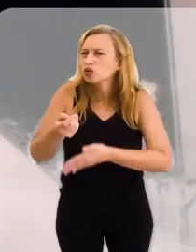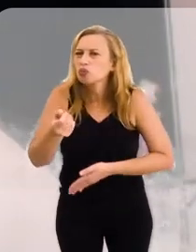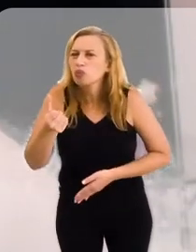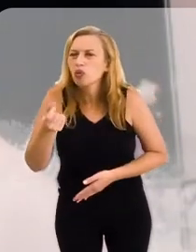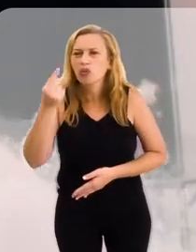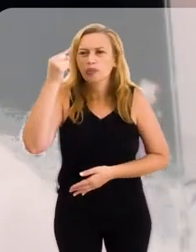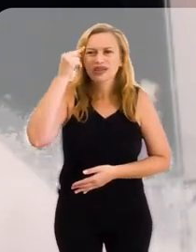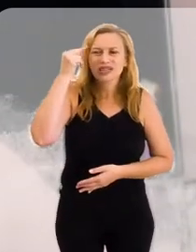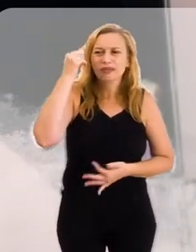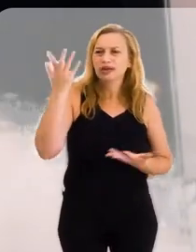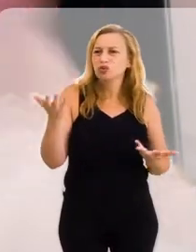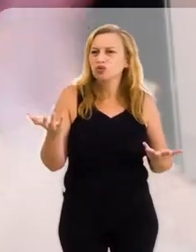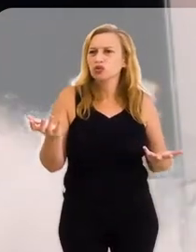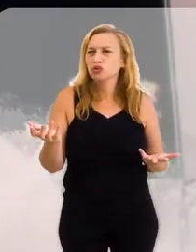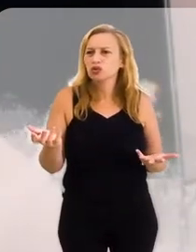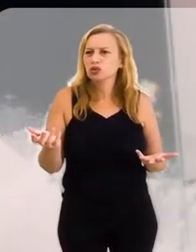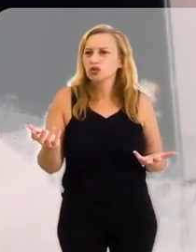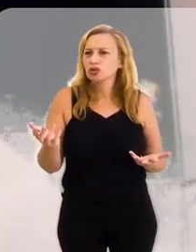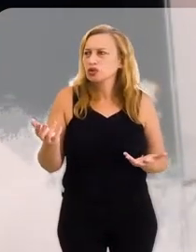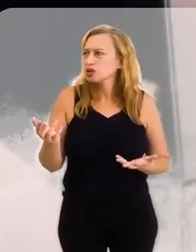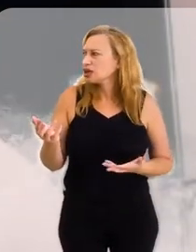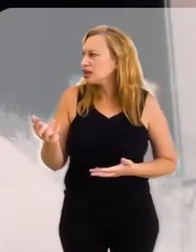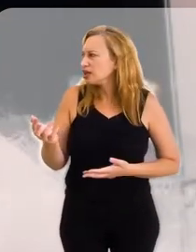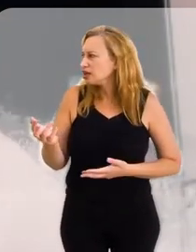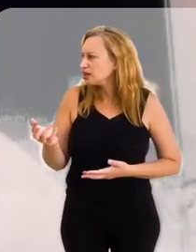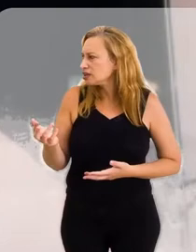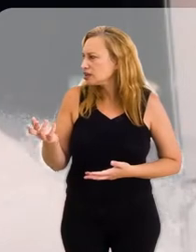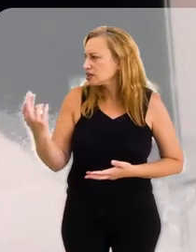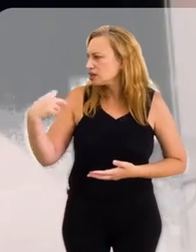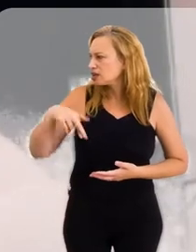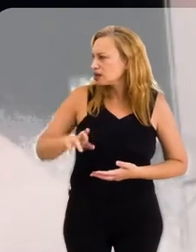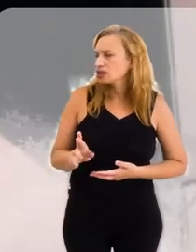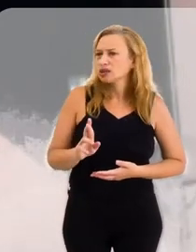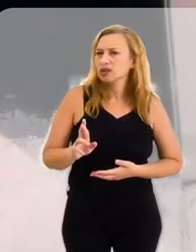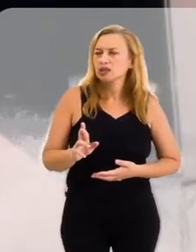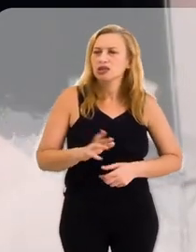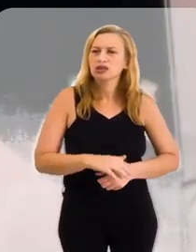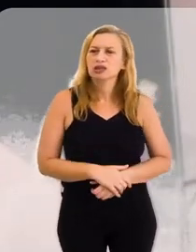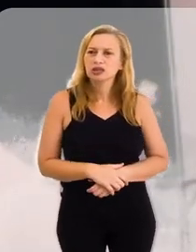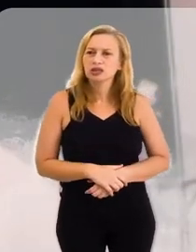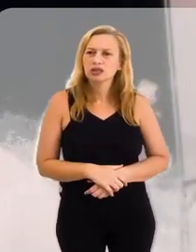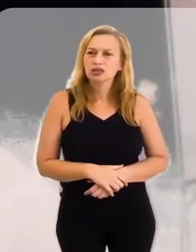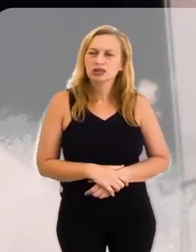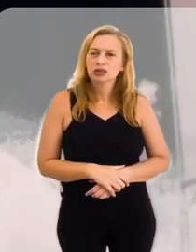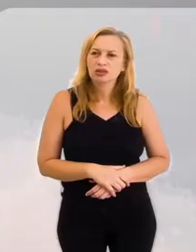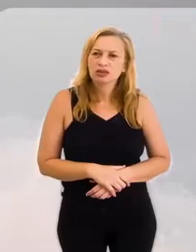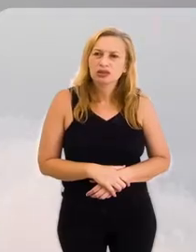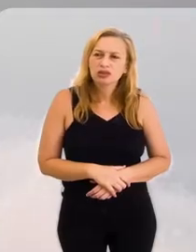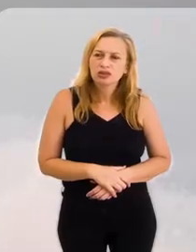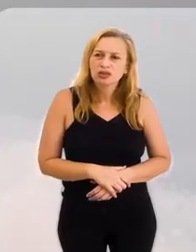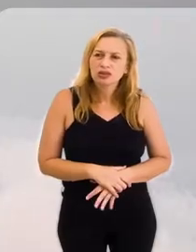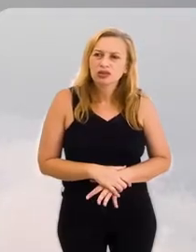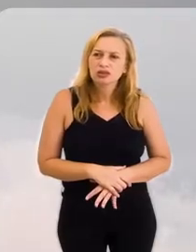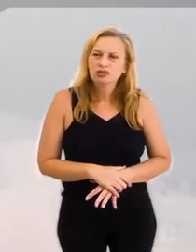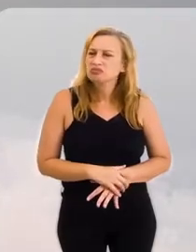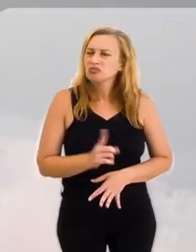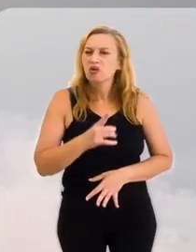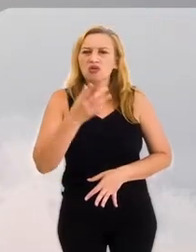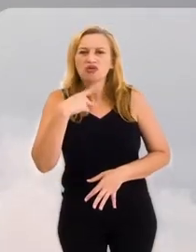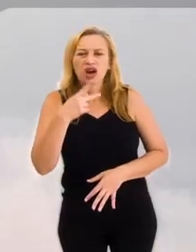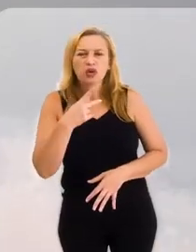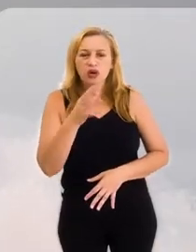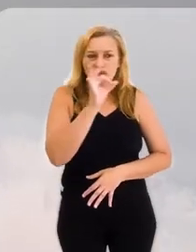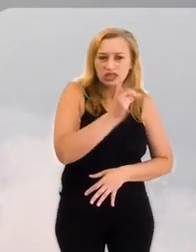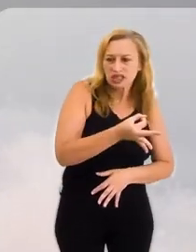aproxima um pouco de um pensamento de vamos religioso que a senhora pensa disso não porque a gente não